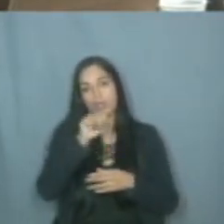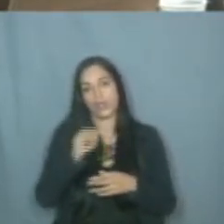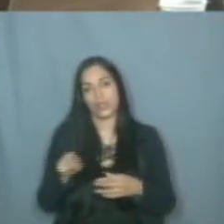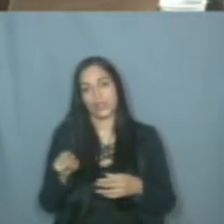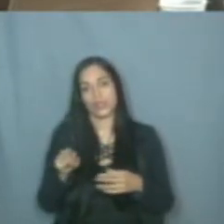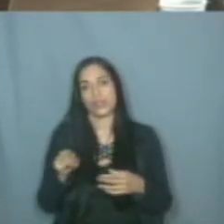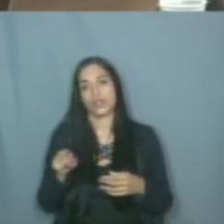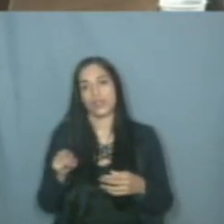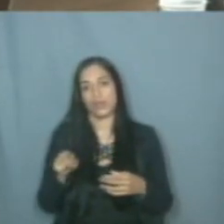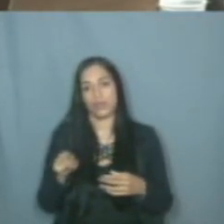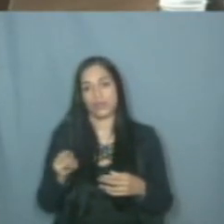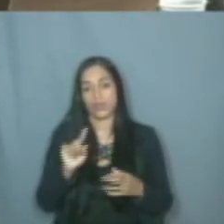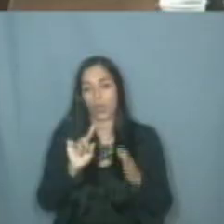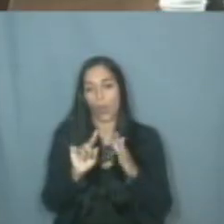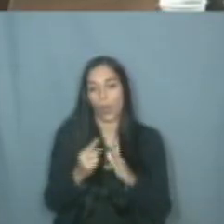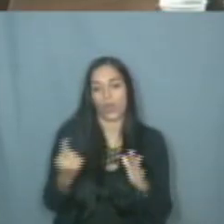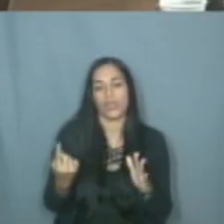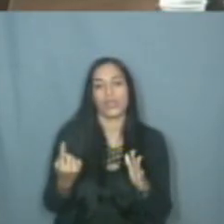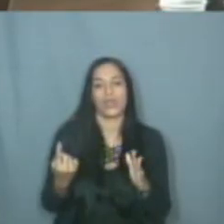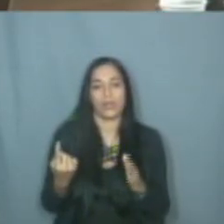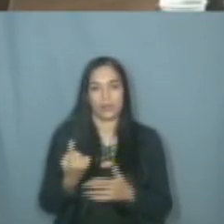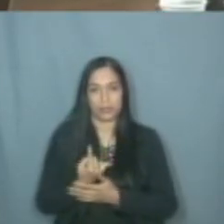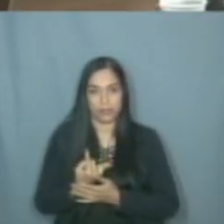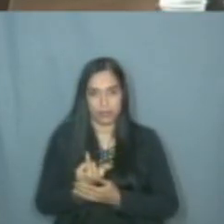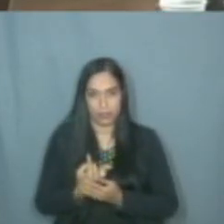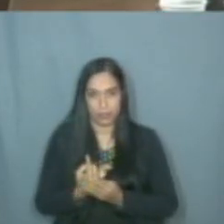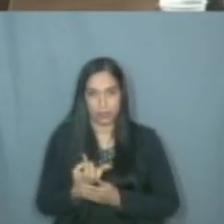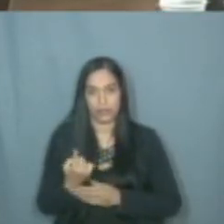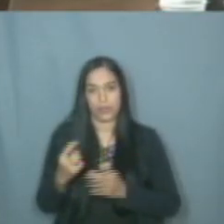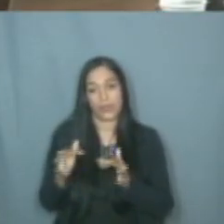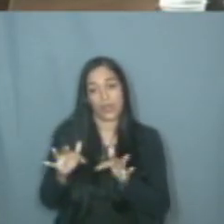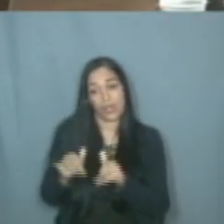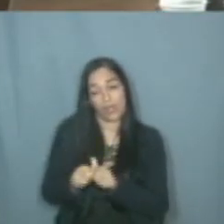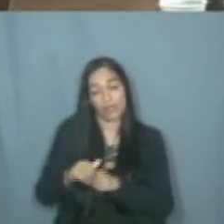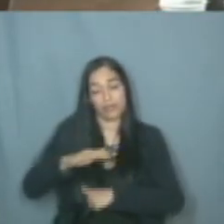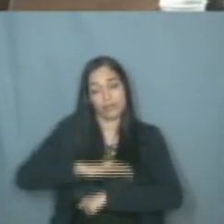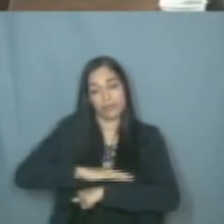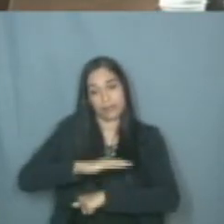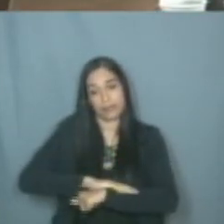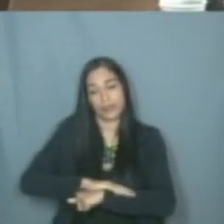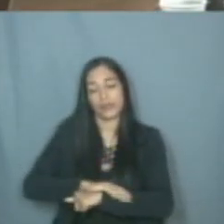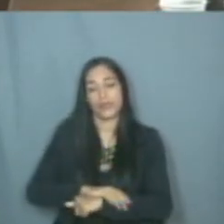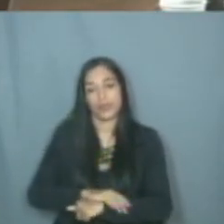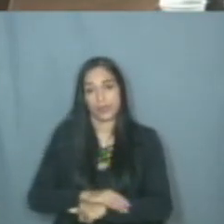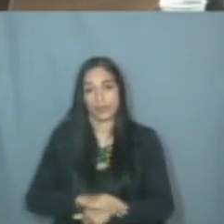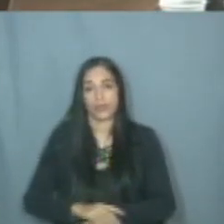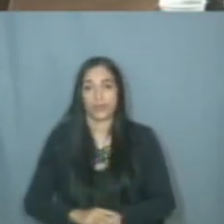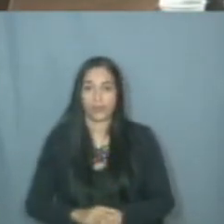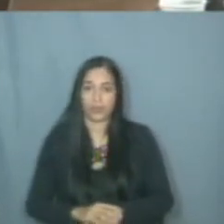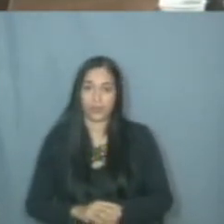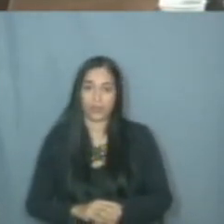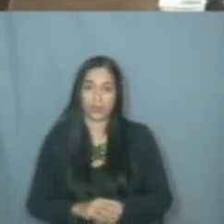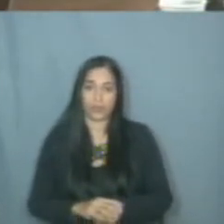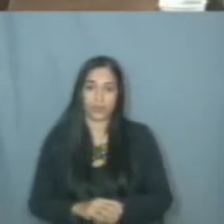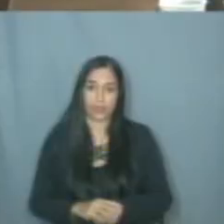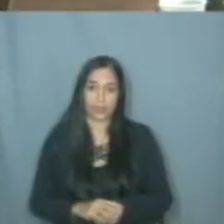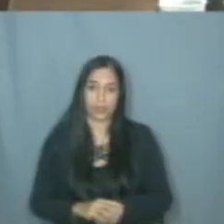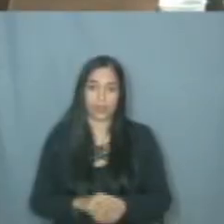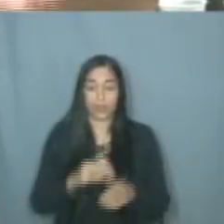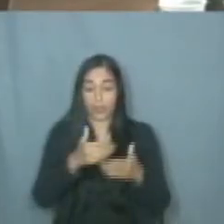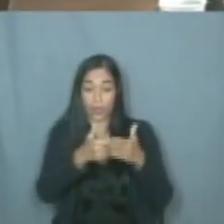de forma unilateral. E antes do término. Se foi antes do término e não prevê